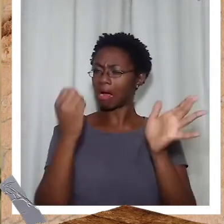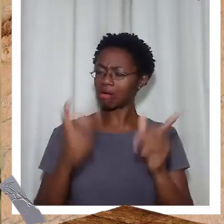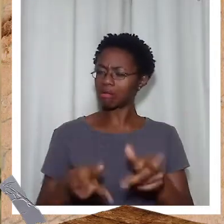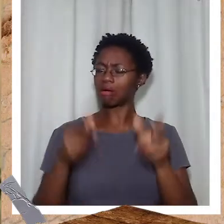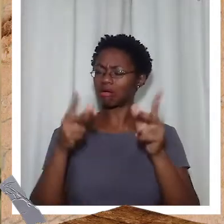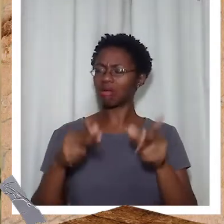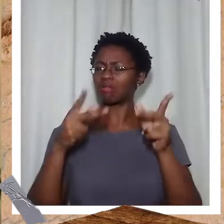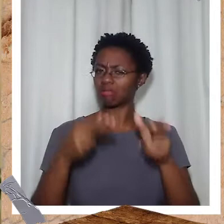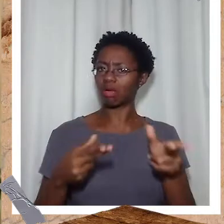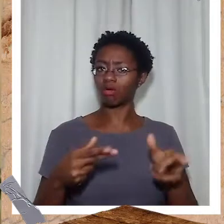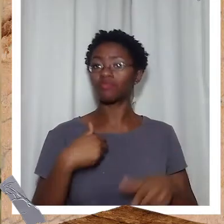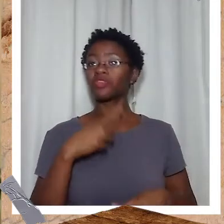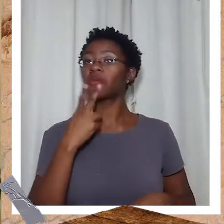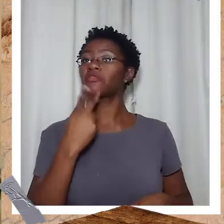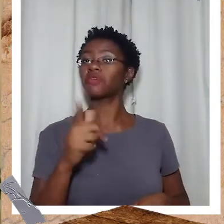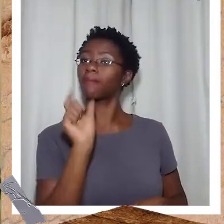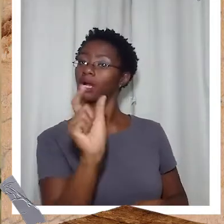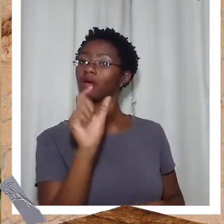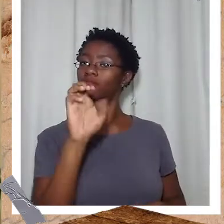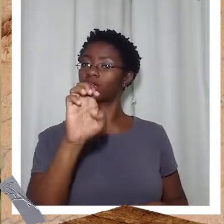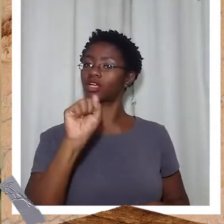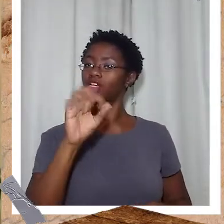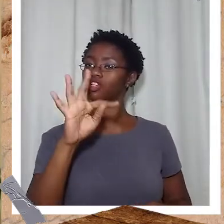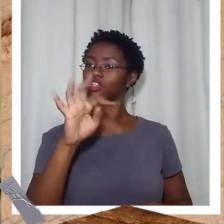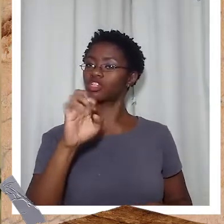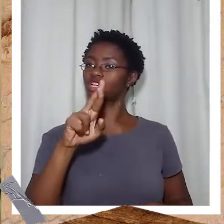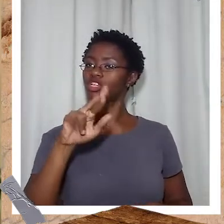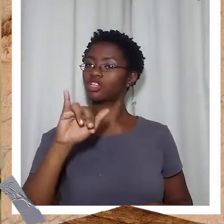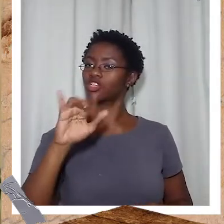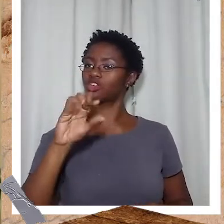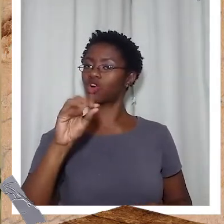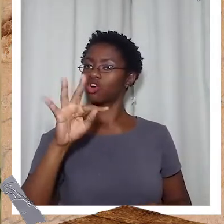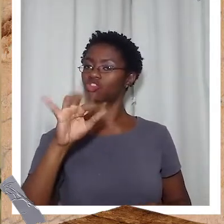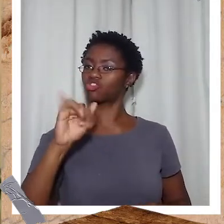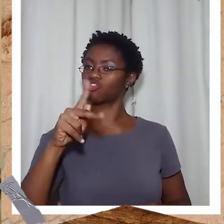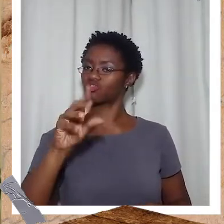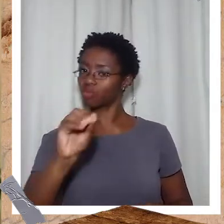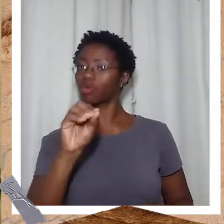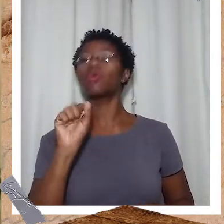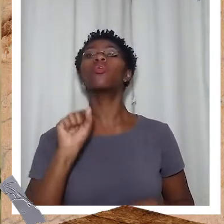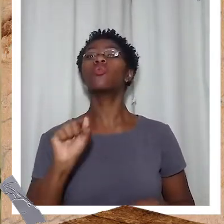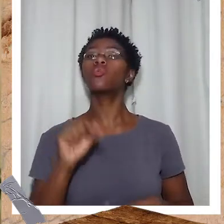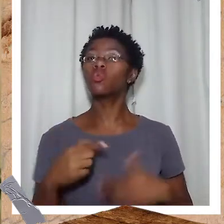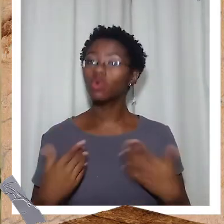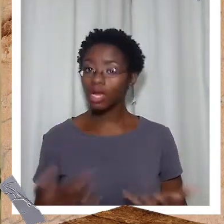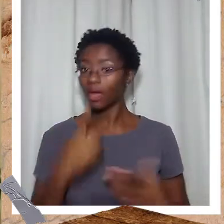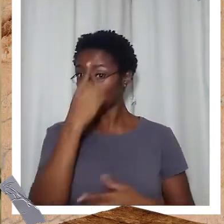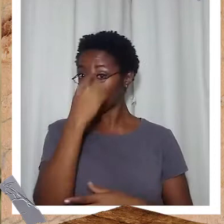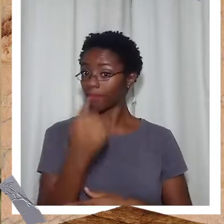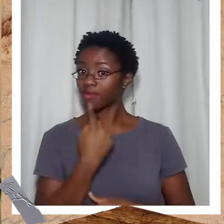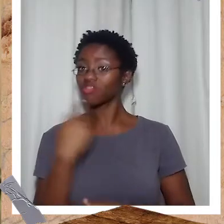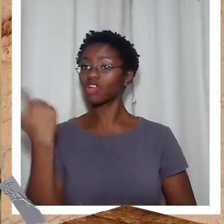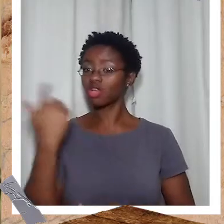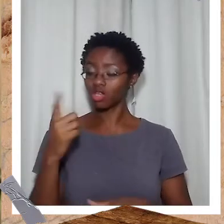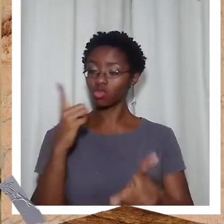eu falo estereotipada porque é um tipo de imagem que a gente consegue reencontrar em uma série de outras mulheres negras, né, que